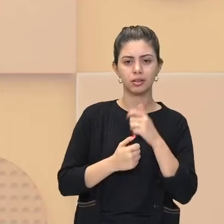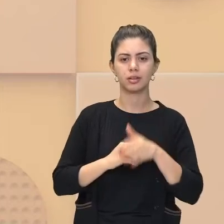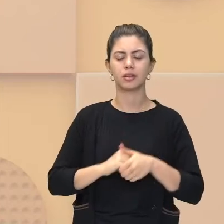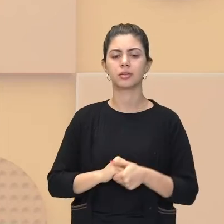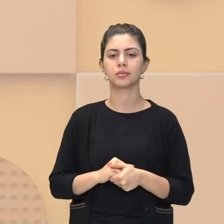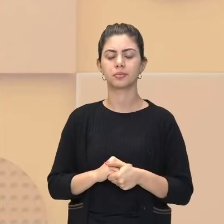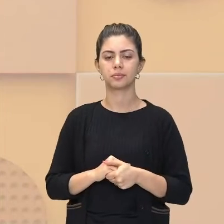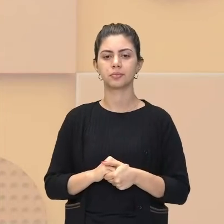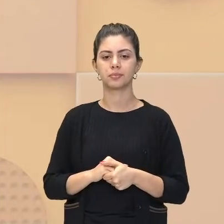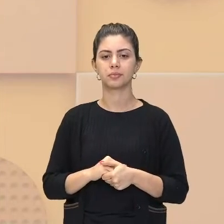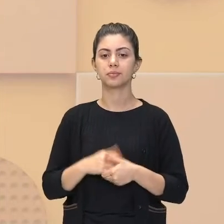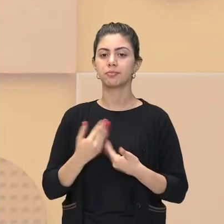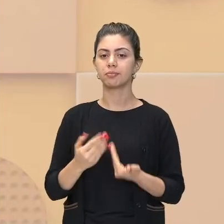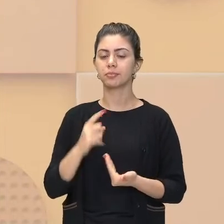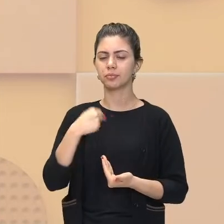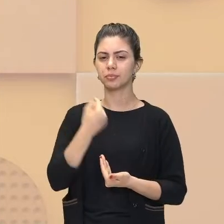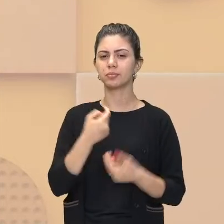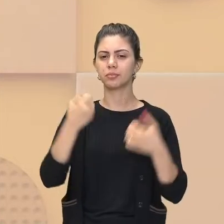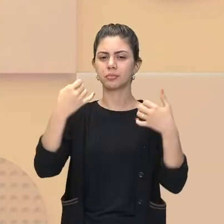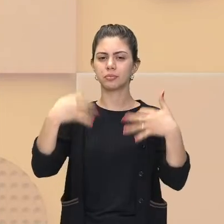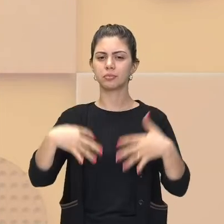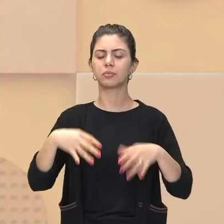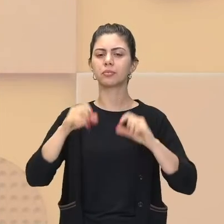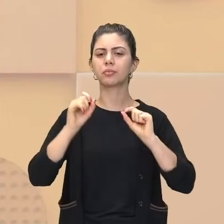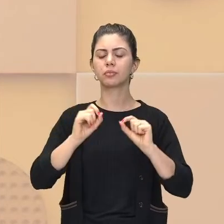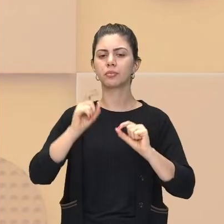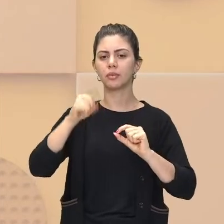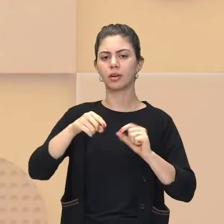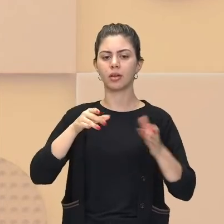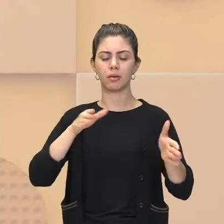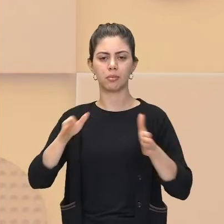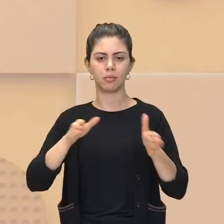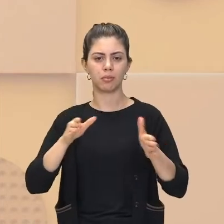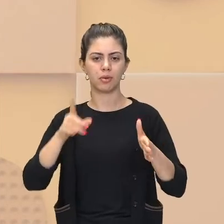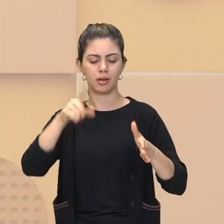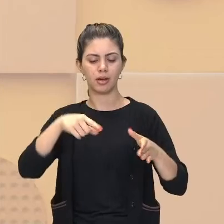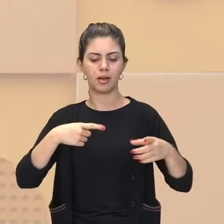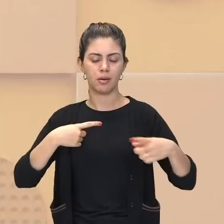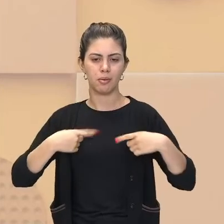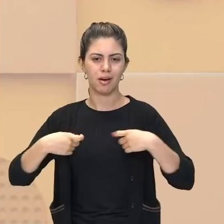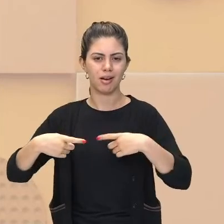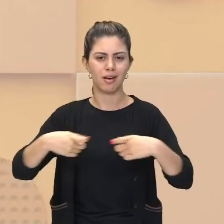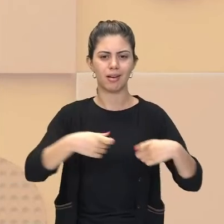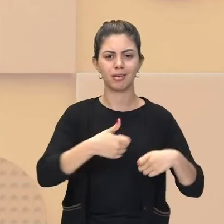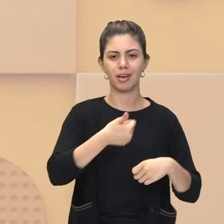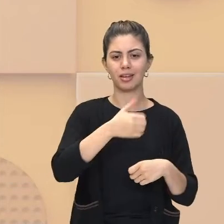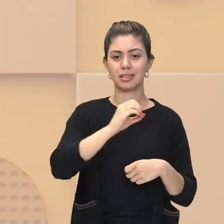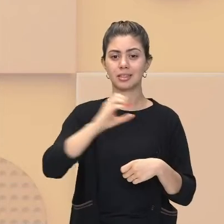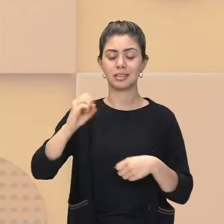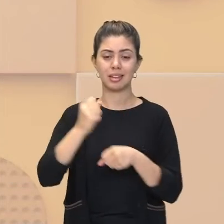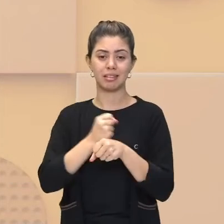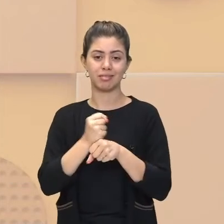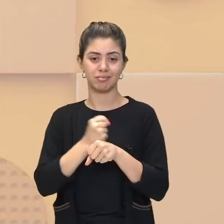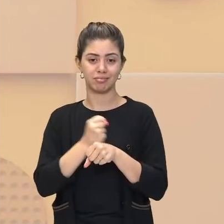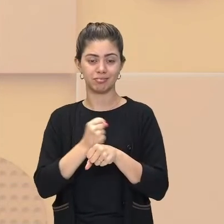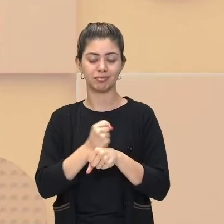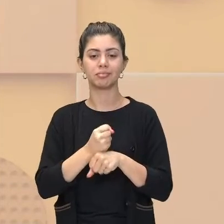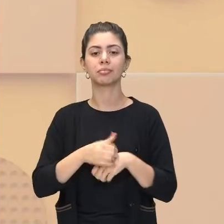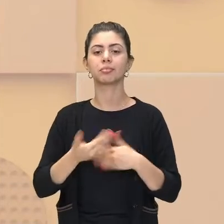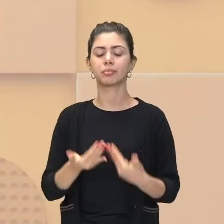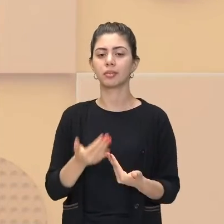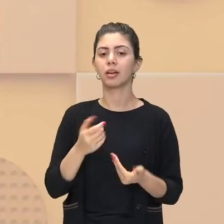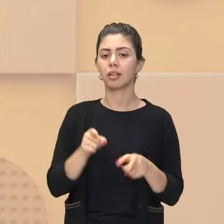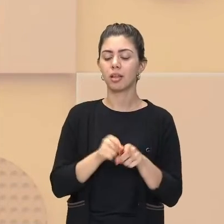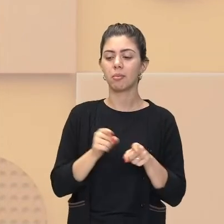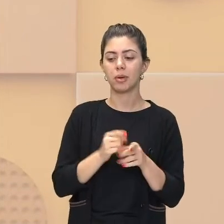abrir um parênteses aqui, nós estamos falando de um contexto da Guerra dos 100 Anos, aquele conflito também iniciado